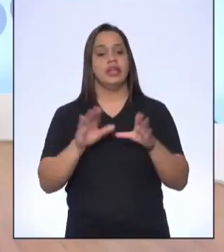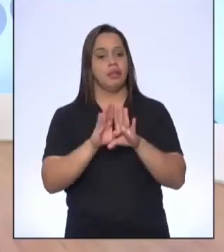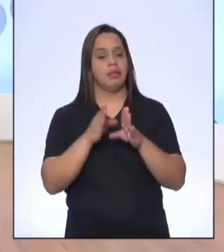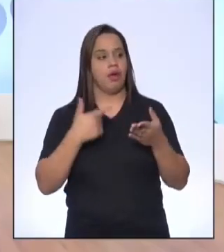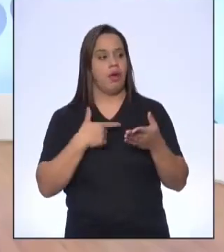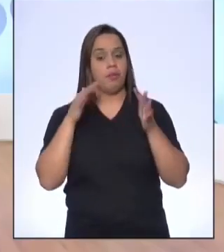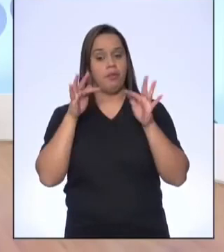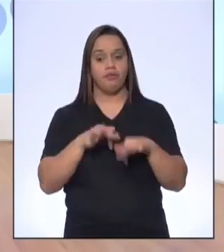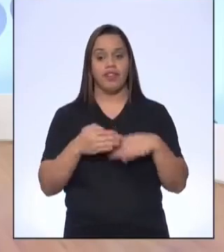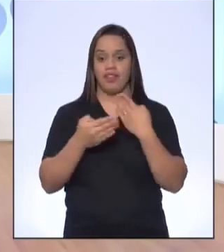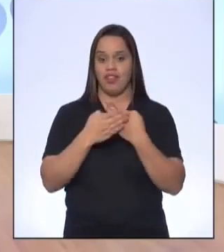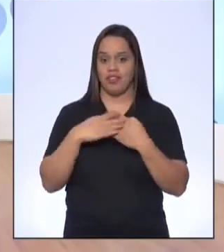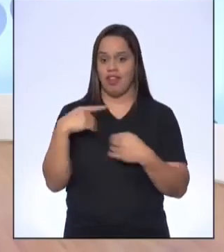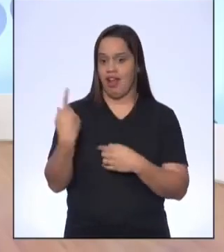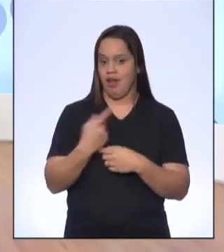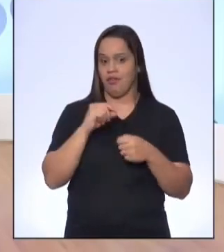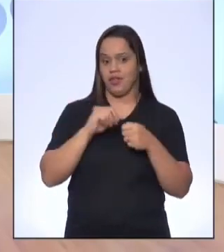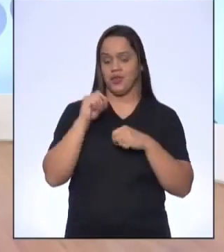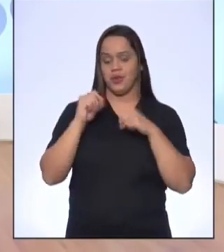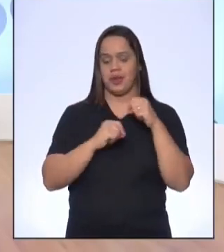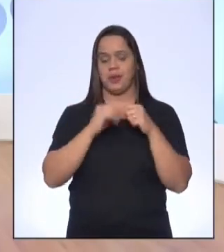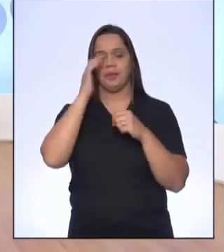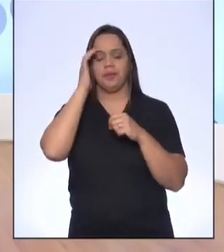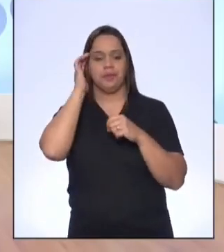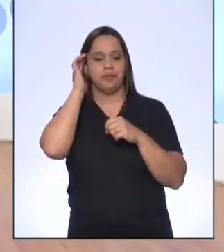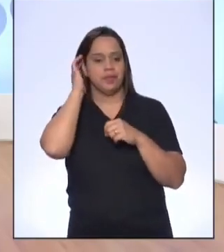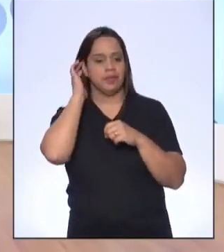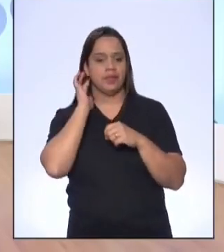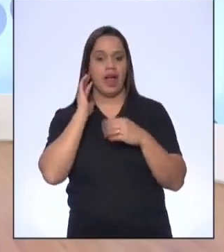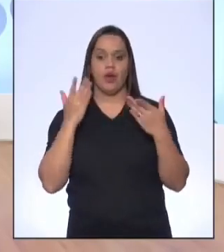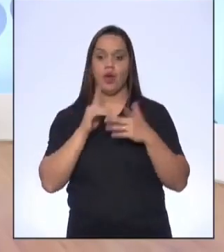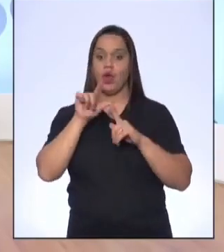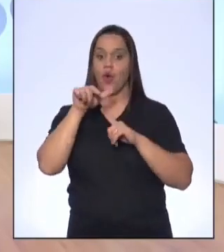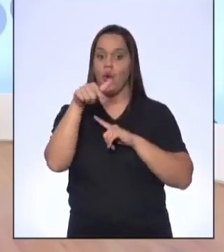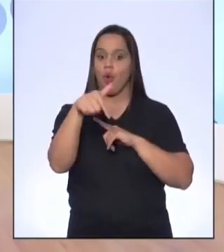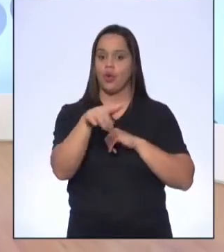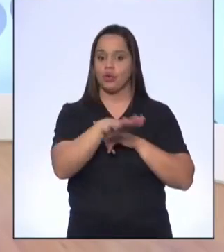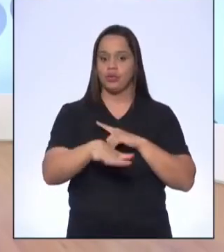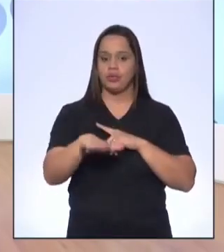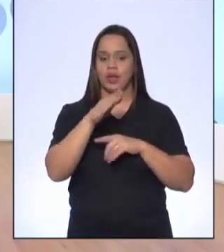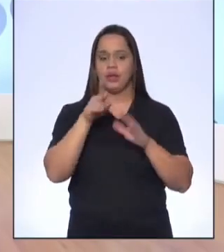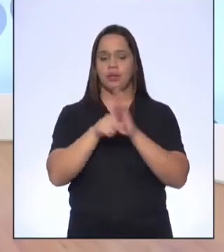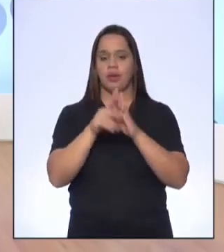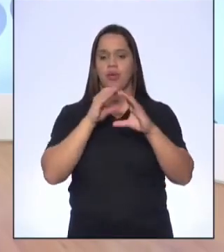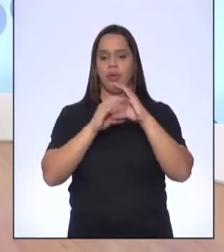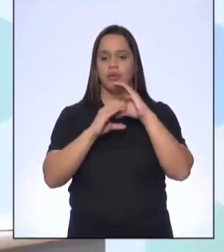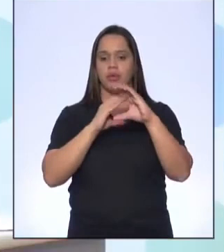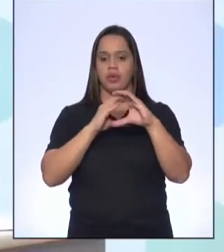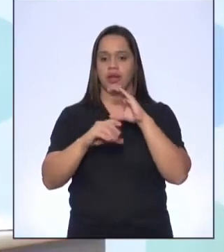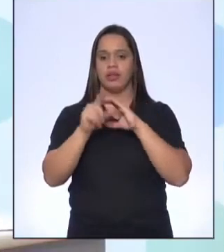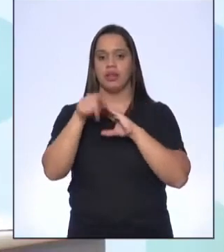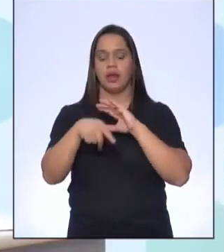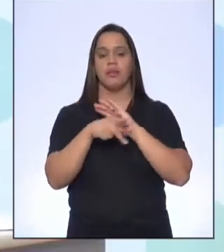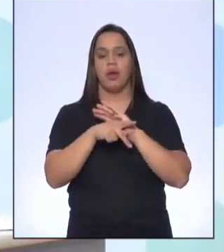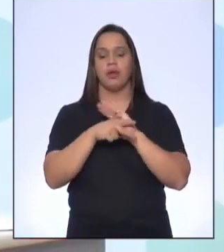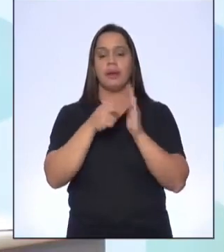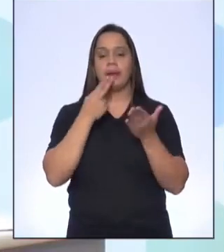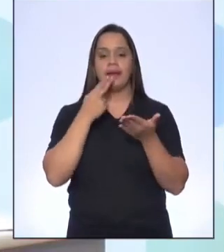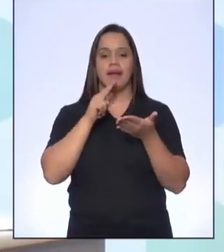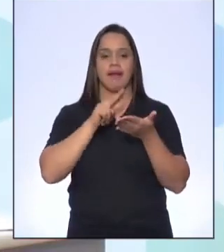nossa aula, vamos para um outro espaço de comunicação do jornal chamado Carta do